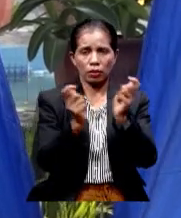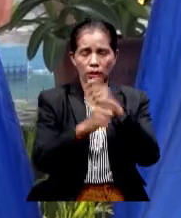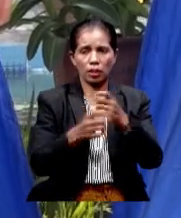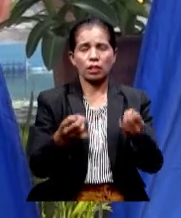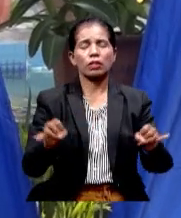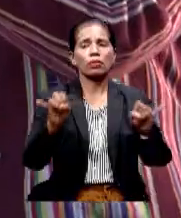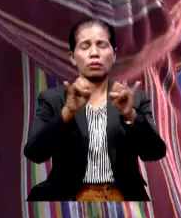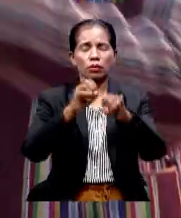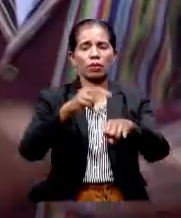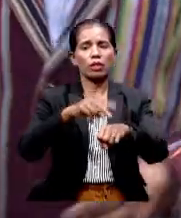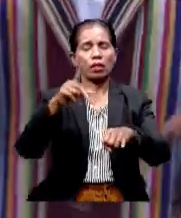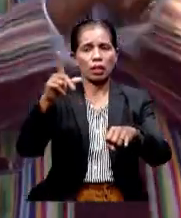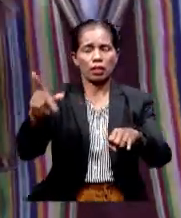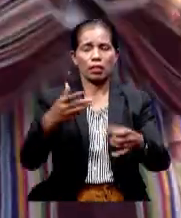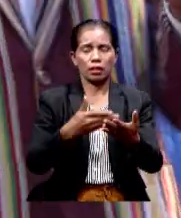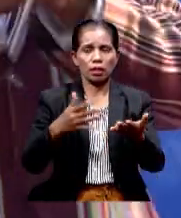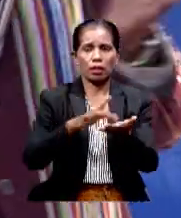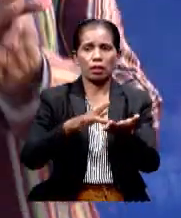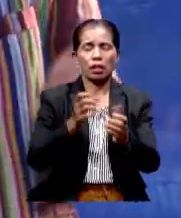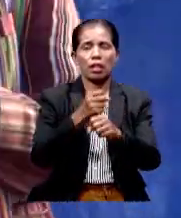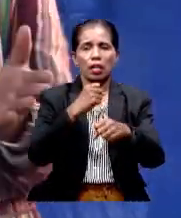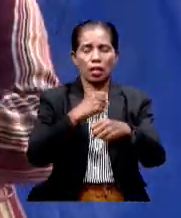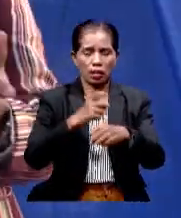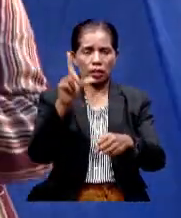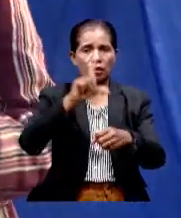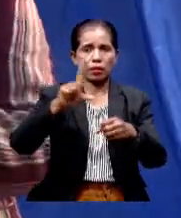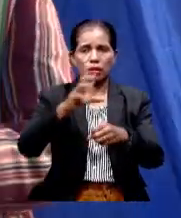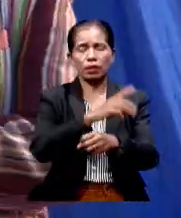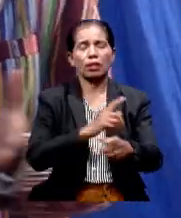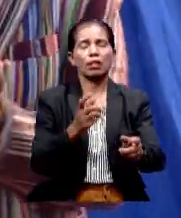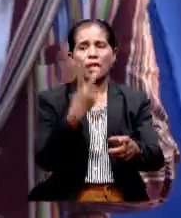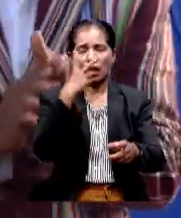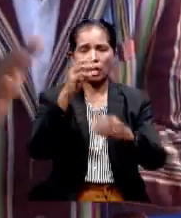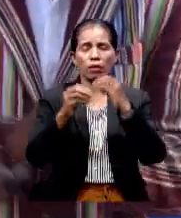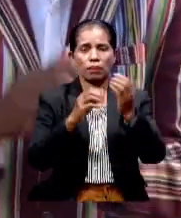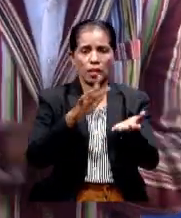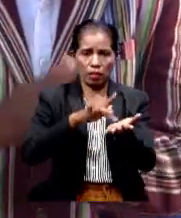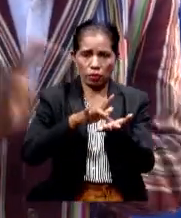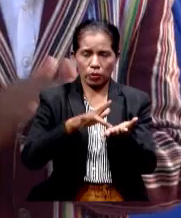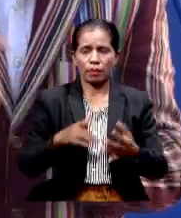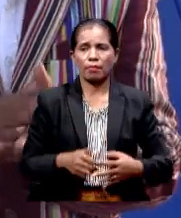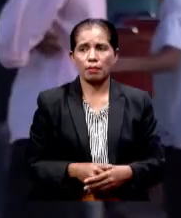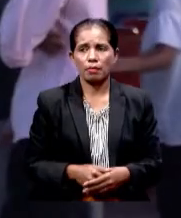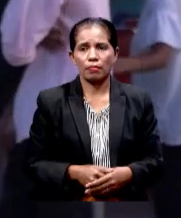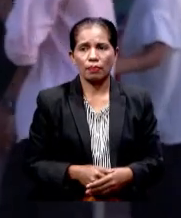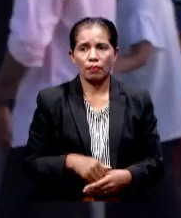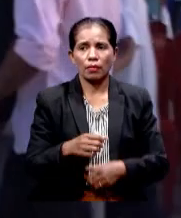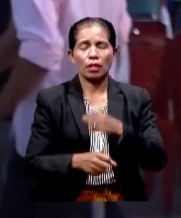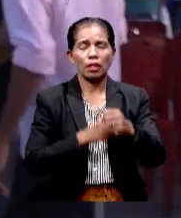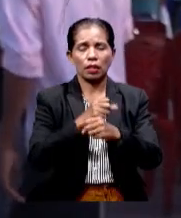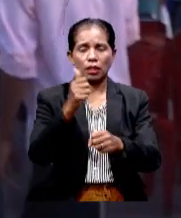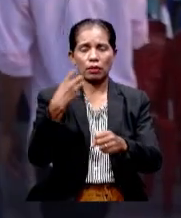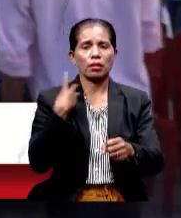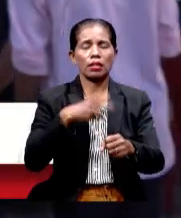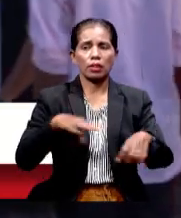Nacional Farmácia no produtu médico, lança laboratório ba teste kualidadi ai moruk. Durante tinansa non ne gara inta